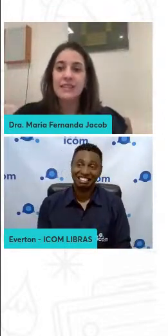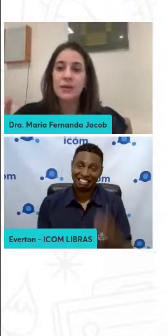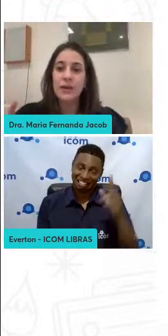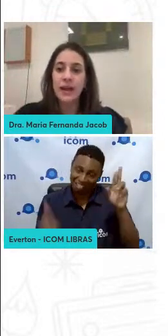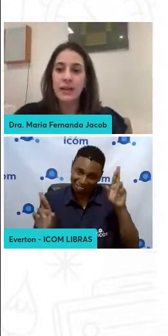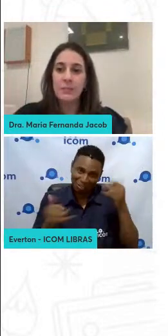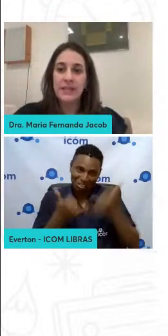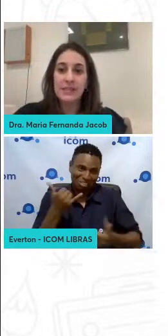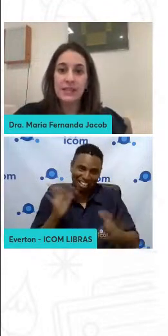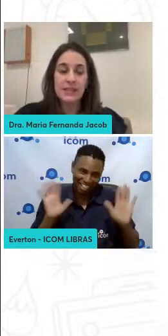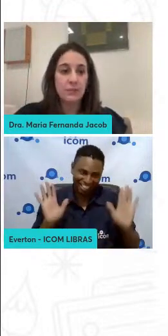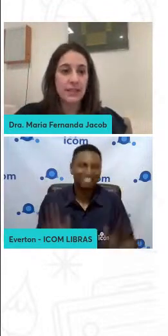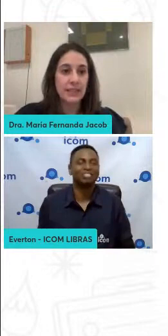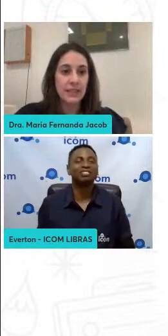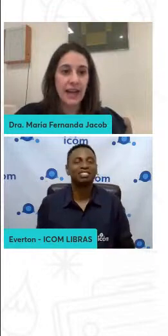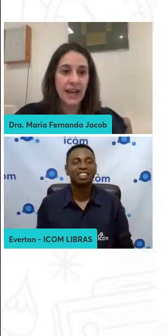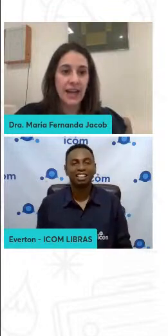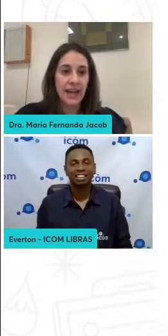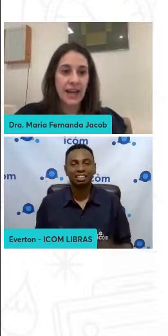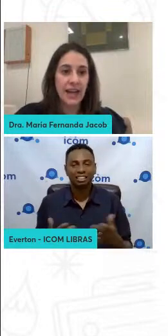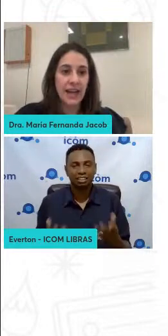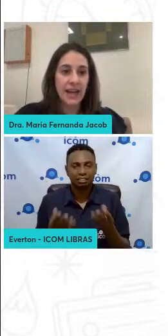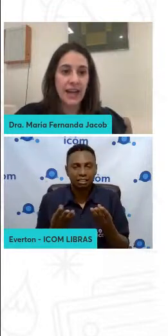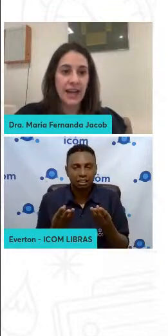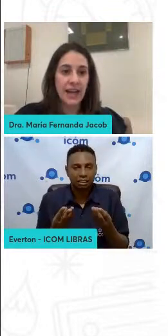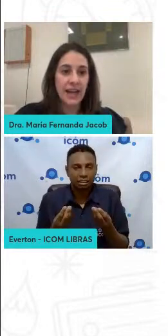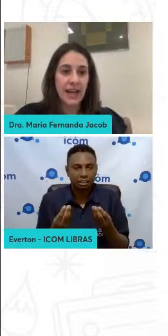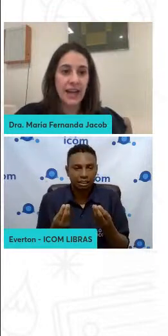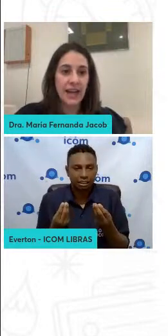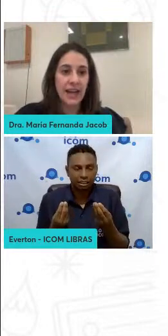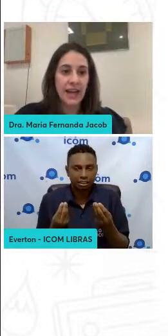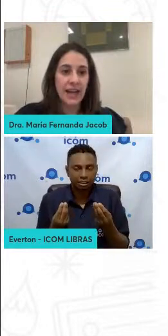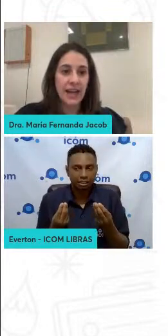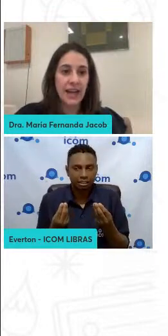mais. Então, a hipersensibilidade.